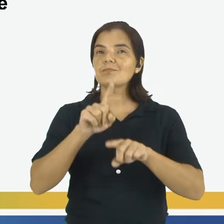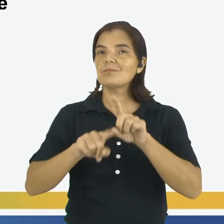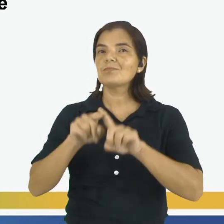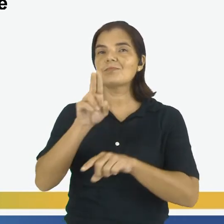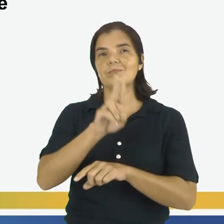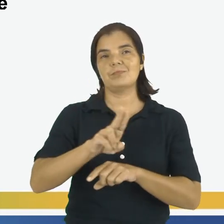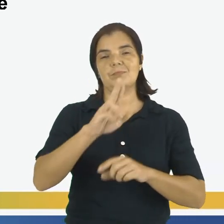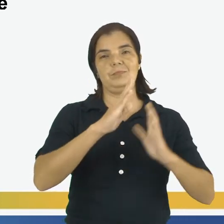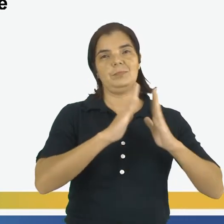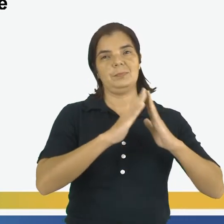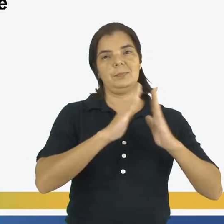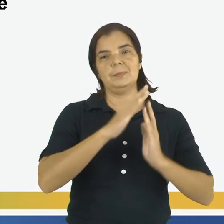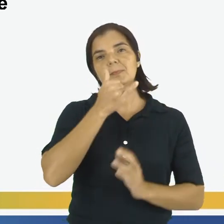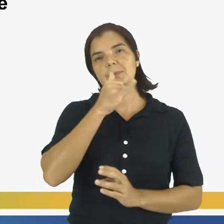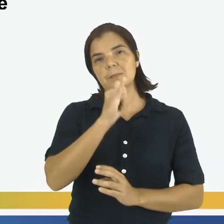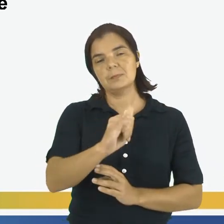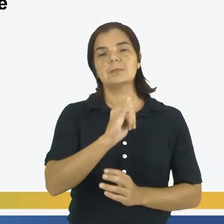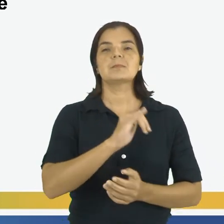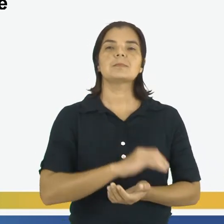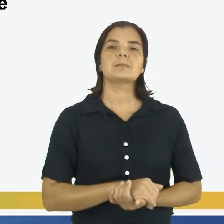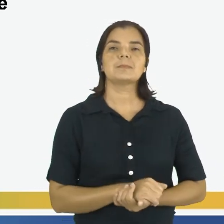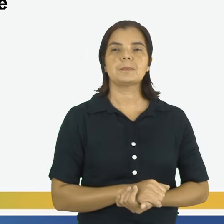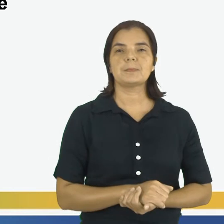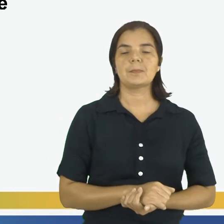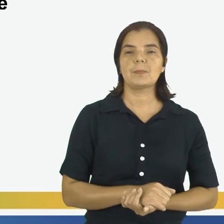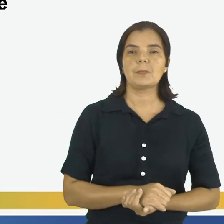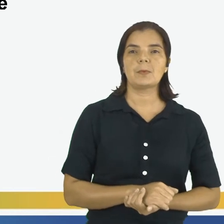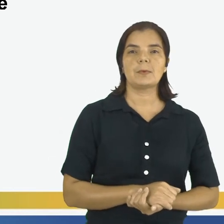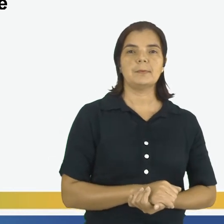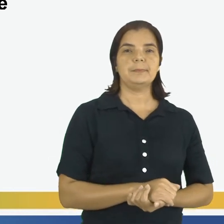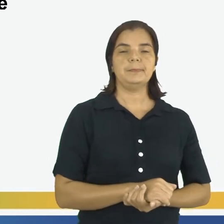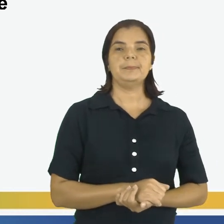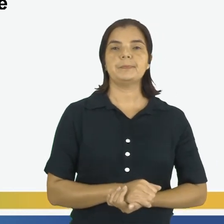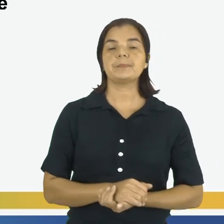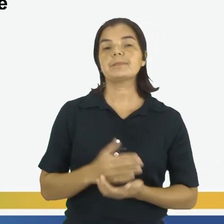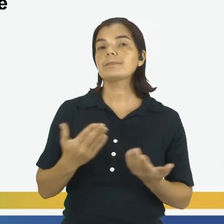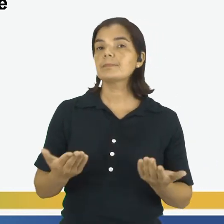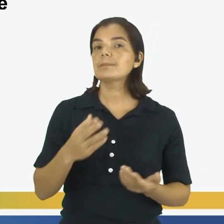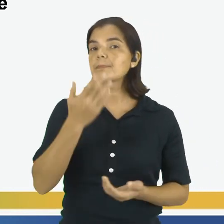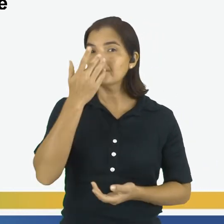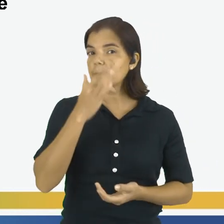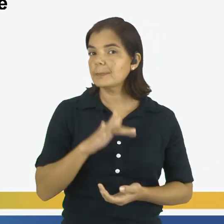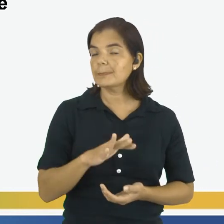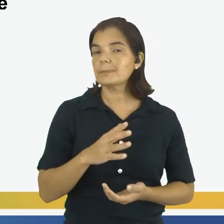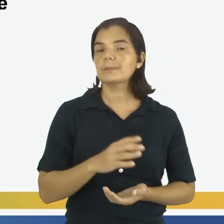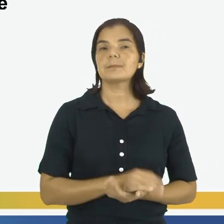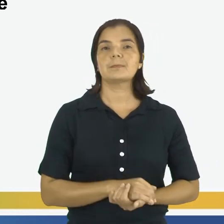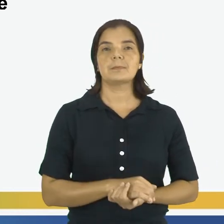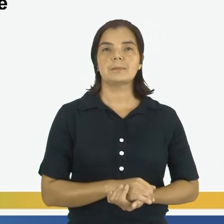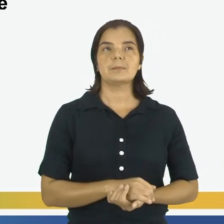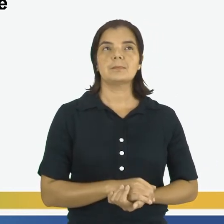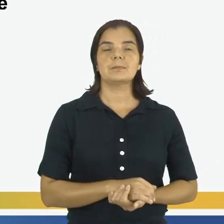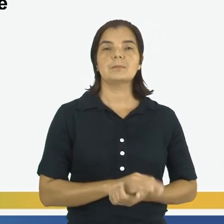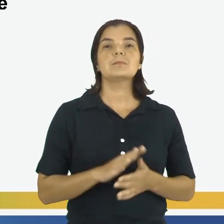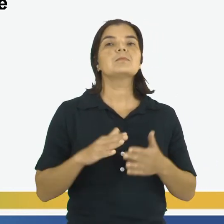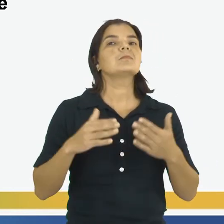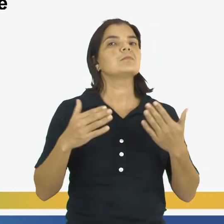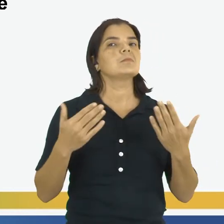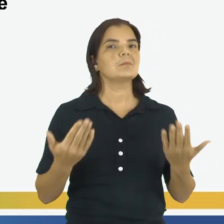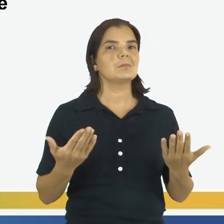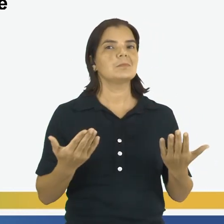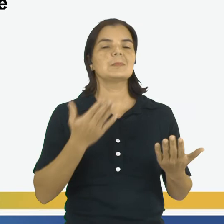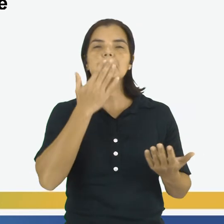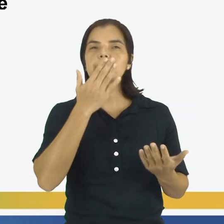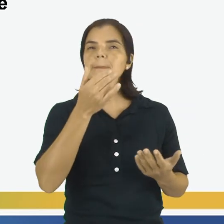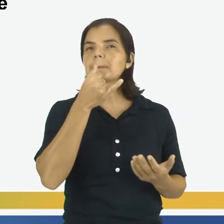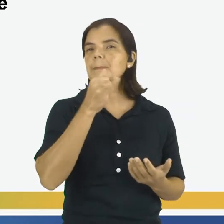eletrodomésticos que utilizam esse tipo de energia. Então, crianças, vem aqui comigo. Qual é o